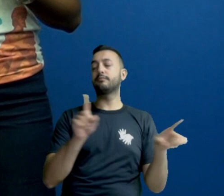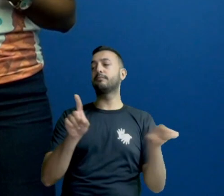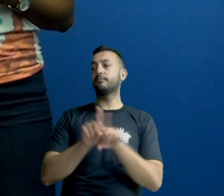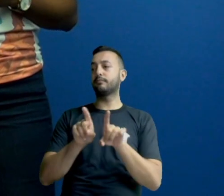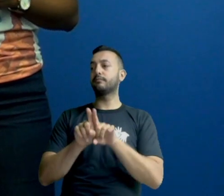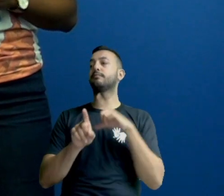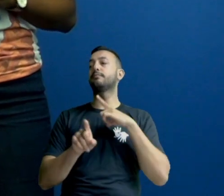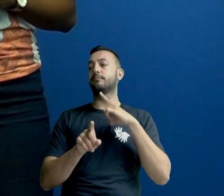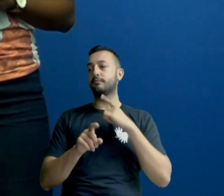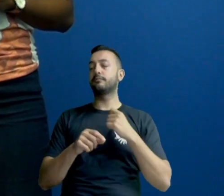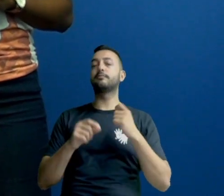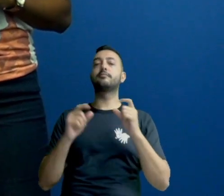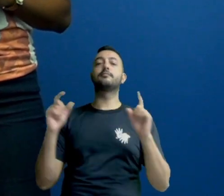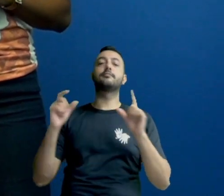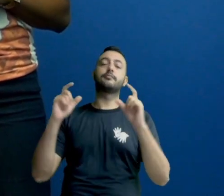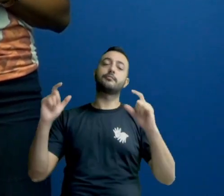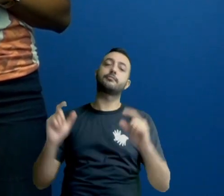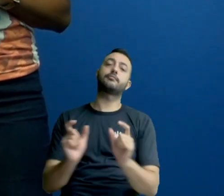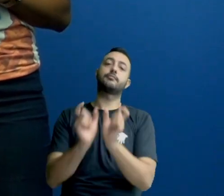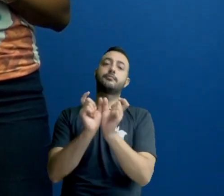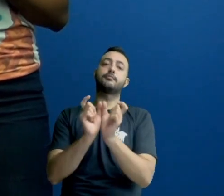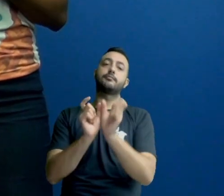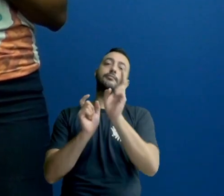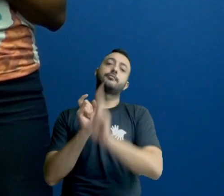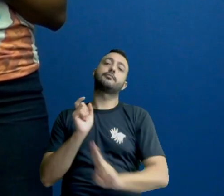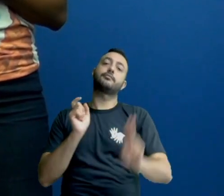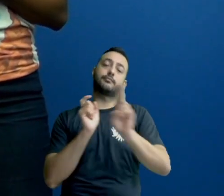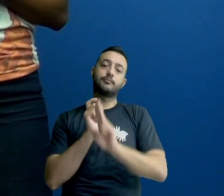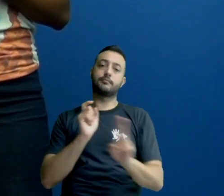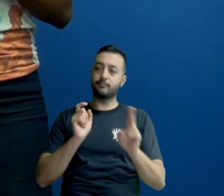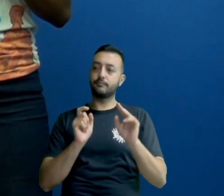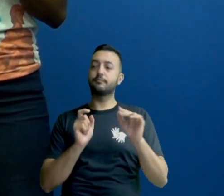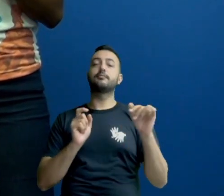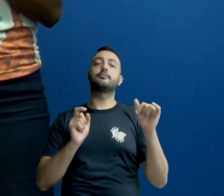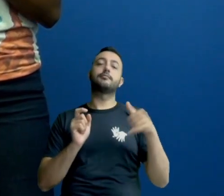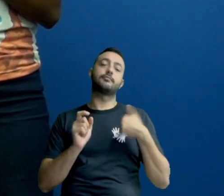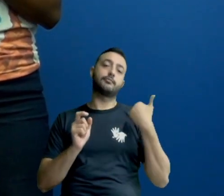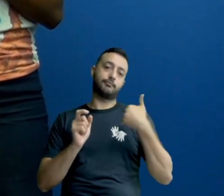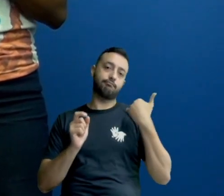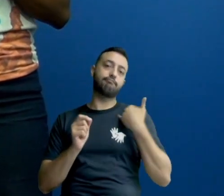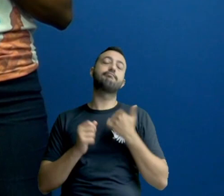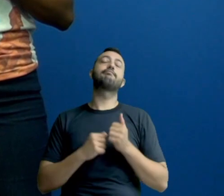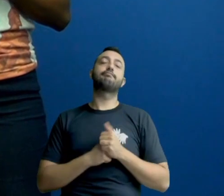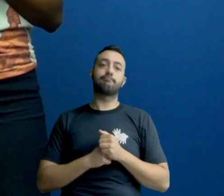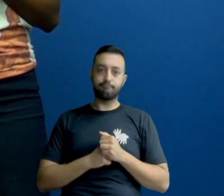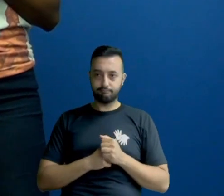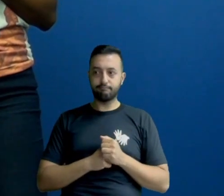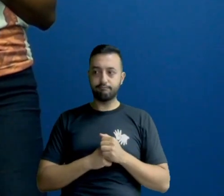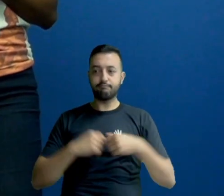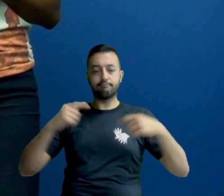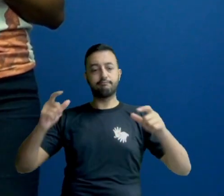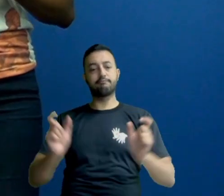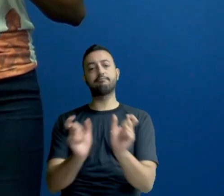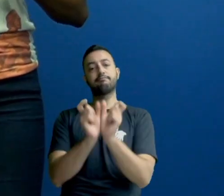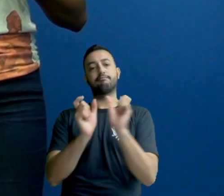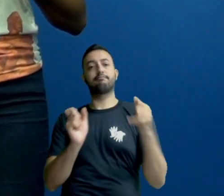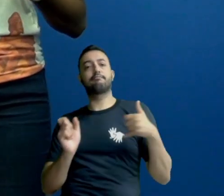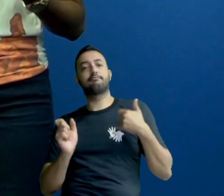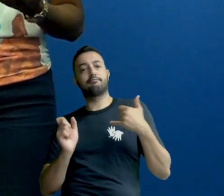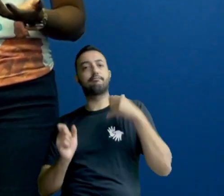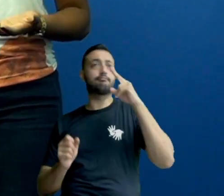também temos o quê? As expressões que podemos usar nas age, nas idades. Então, vamos saber as expressões